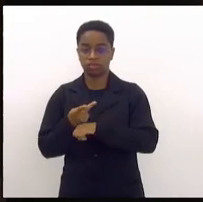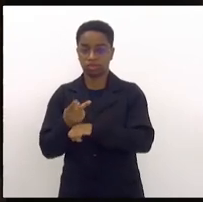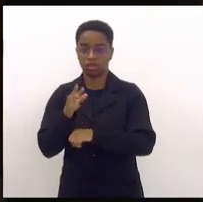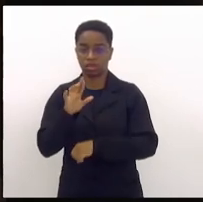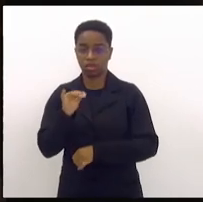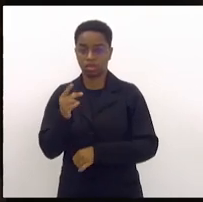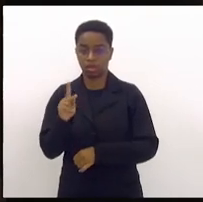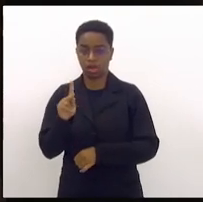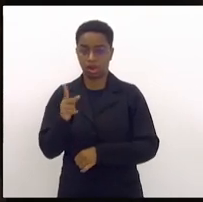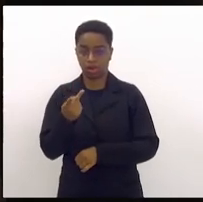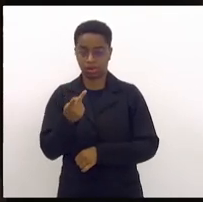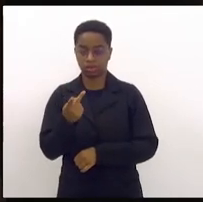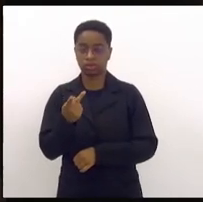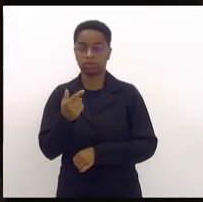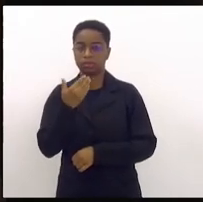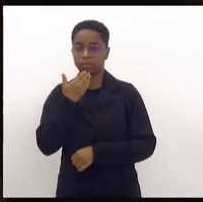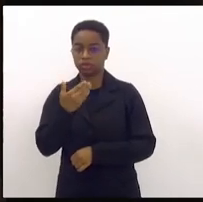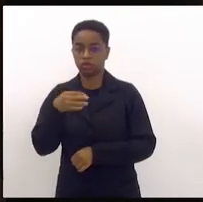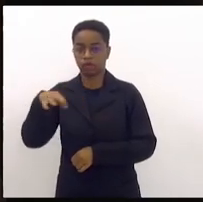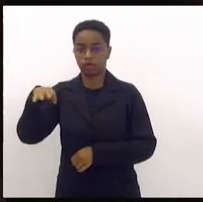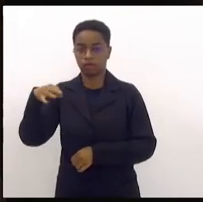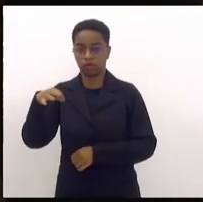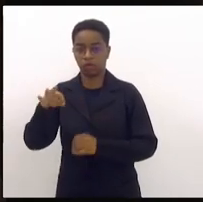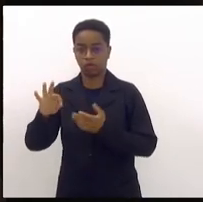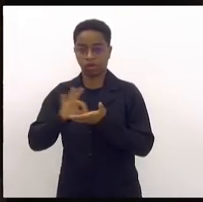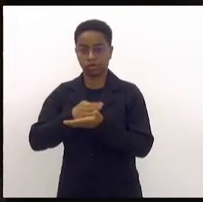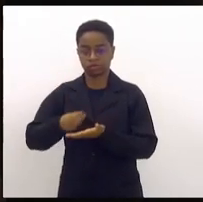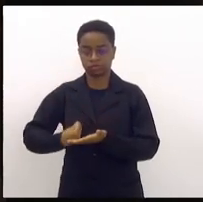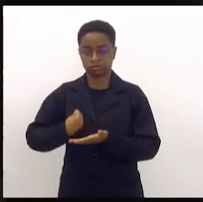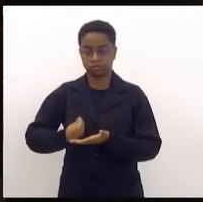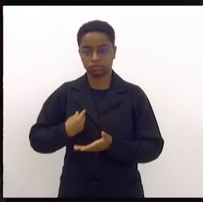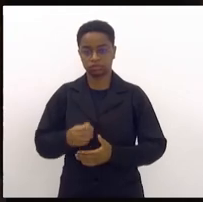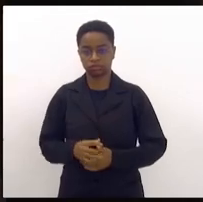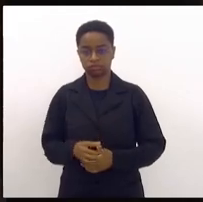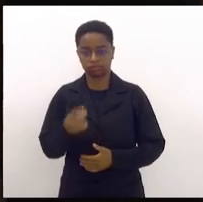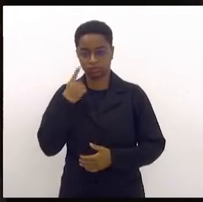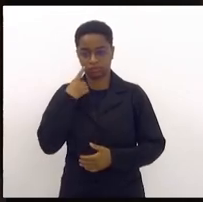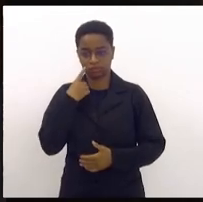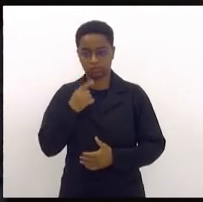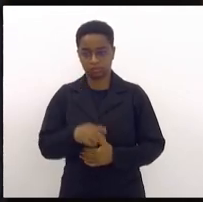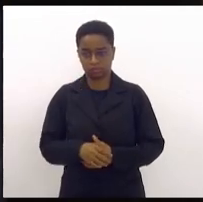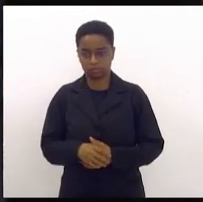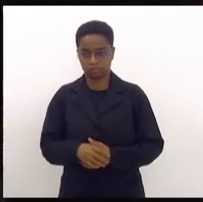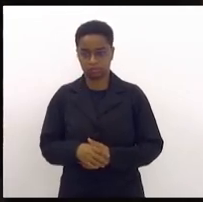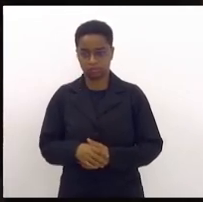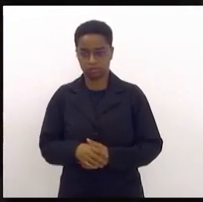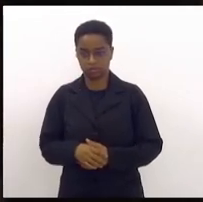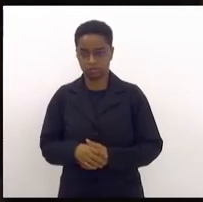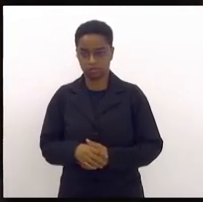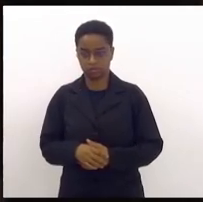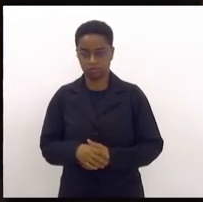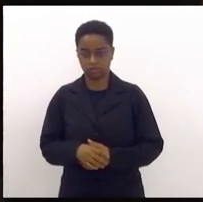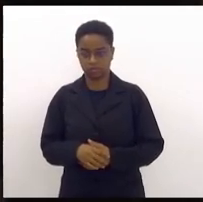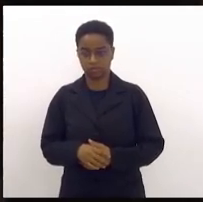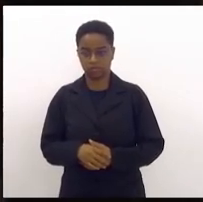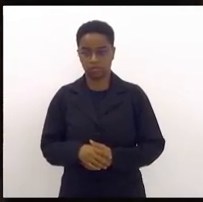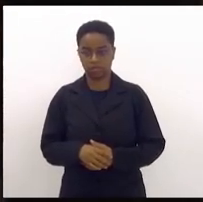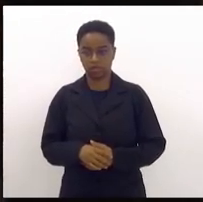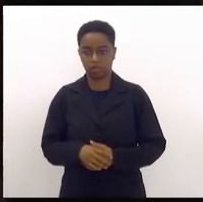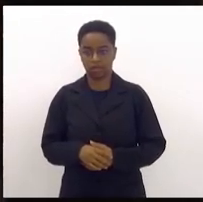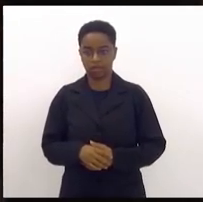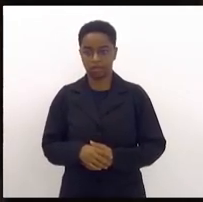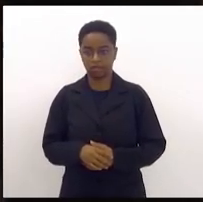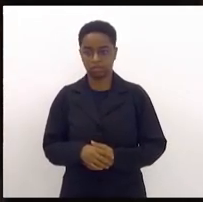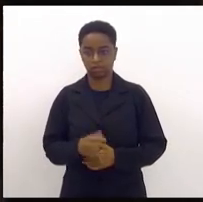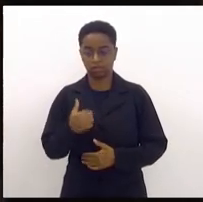pedimos a folha de ponto. Deixa eu ver se é isso aqui. É isso aqui mesmo. Pedi